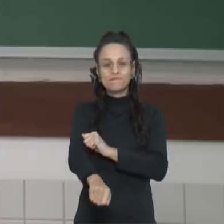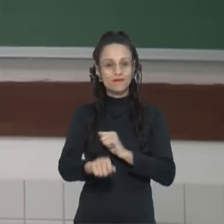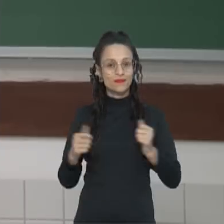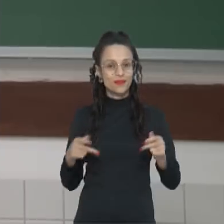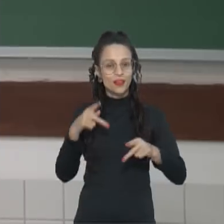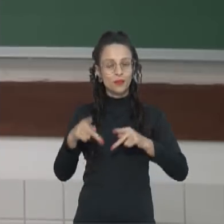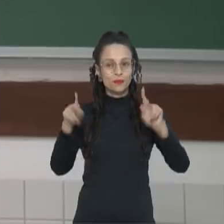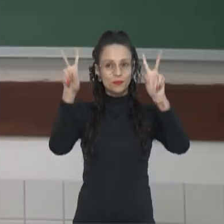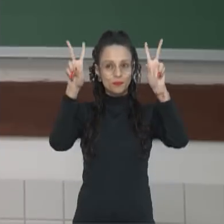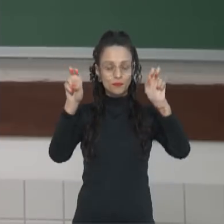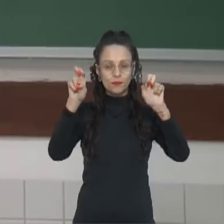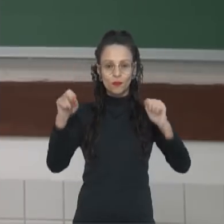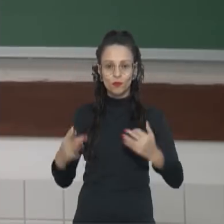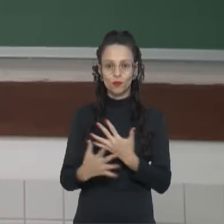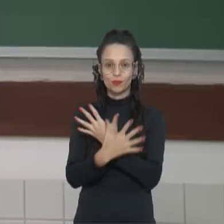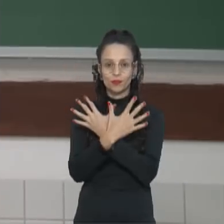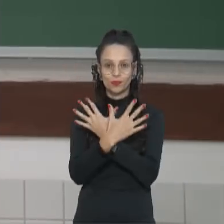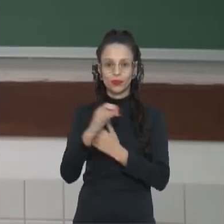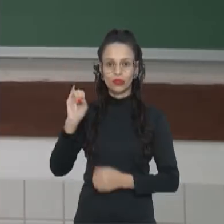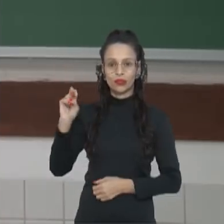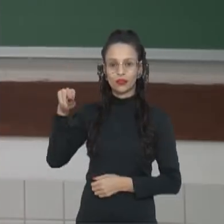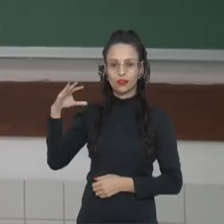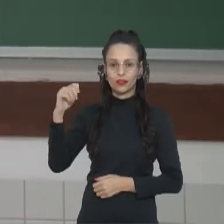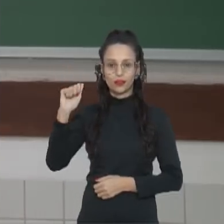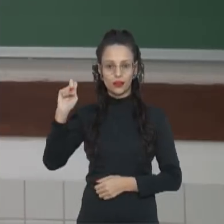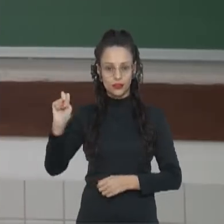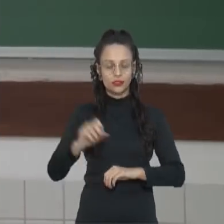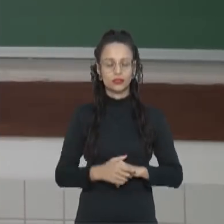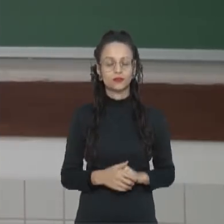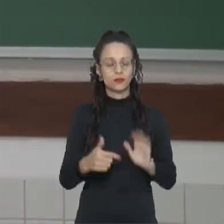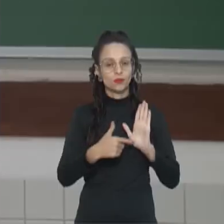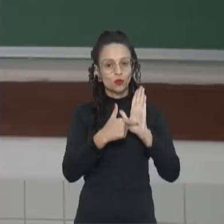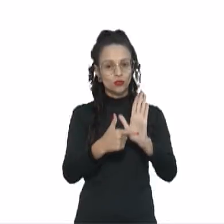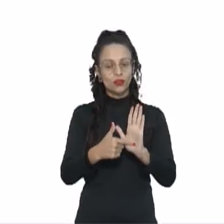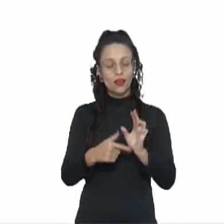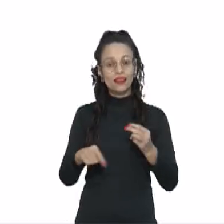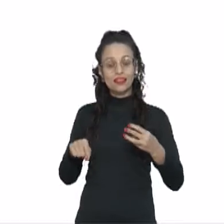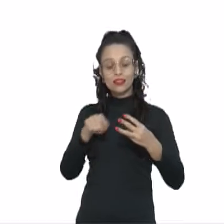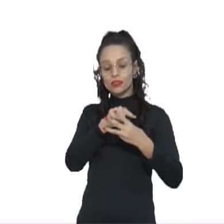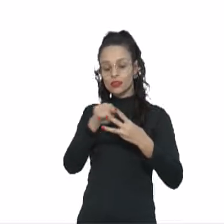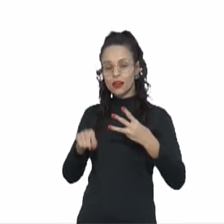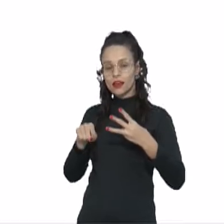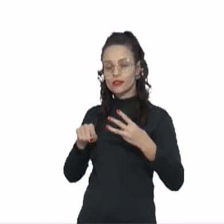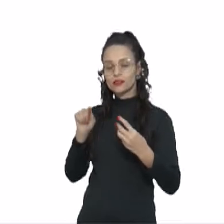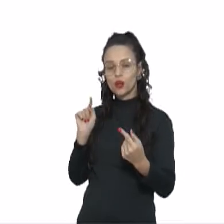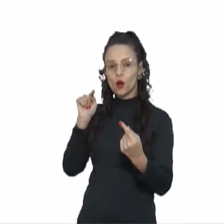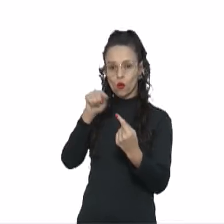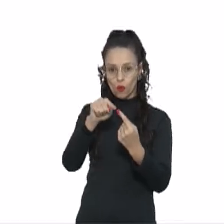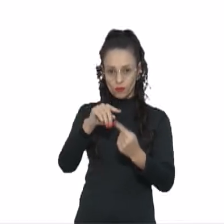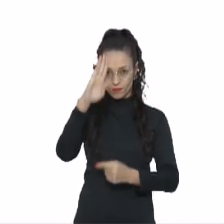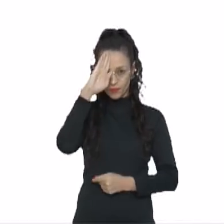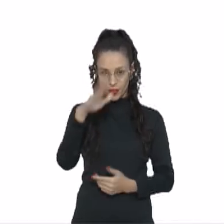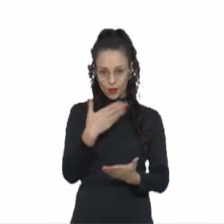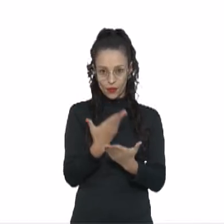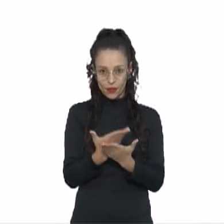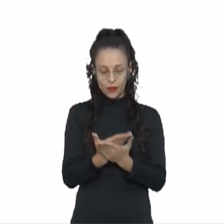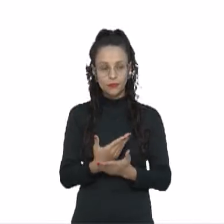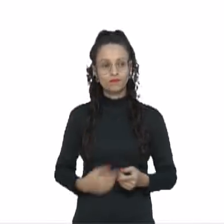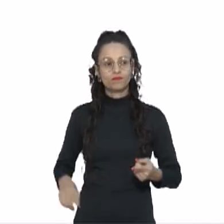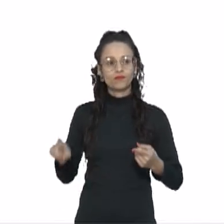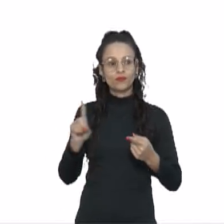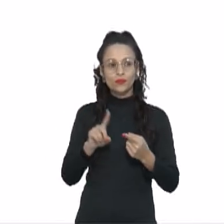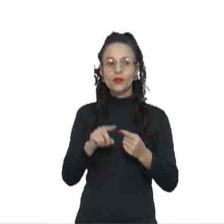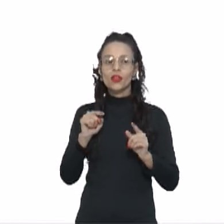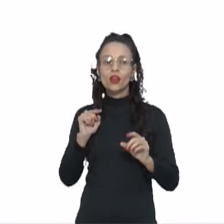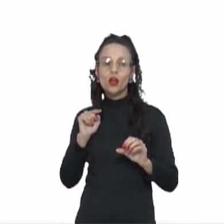cinto, embarquem nessa, vamos juntos! Vou apresentar para vocês os três principais objetivos da nossa aula. Apontar as